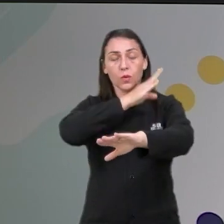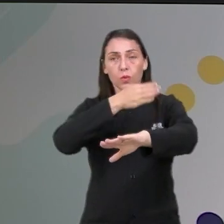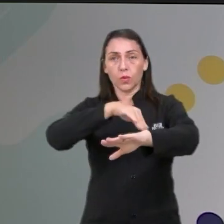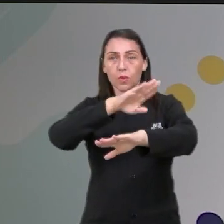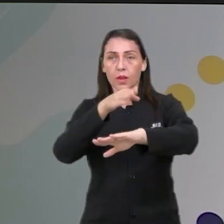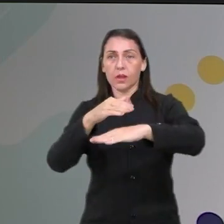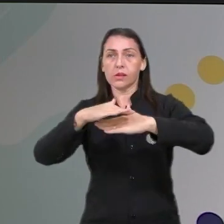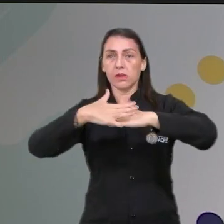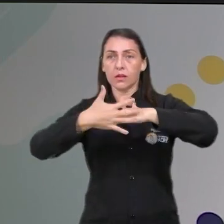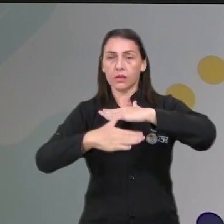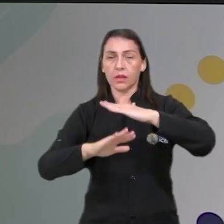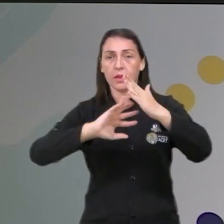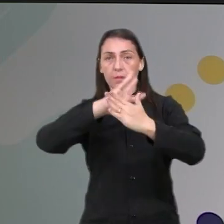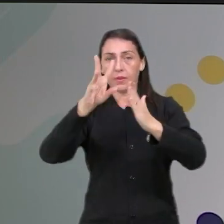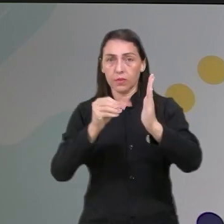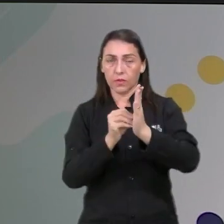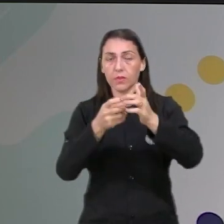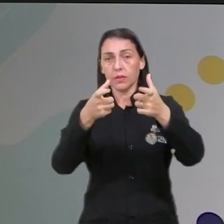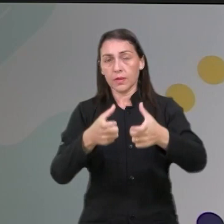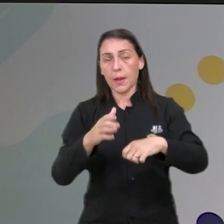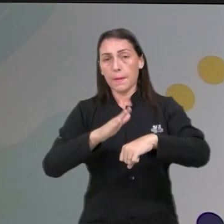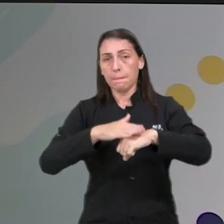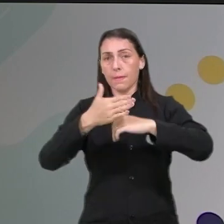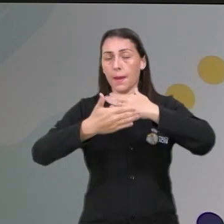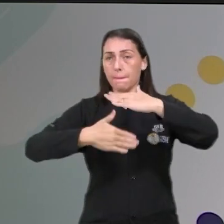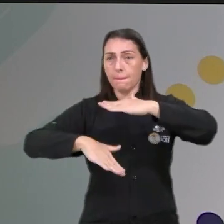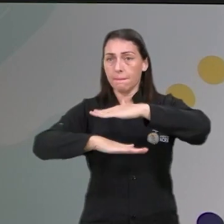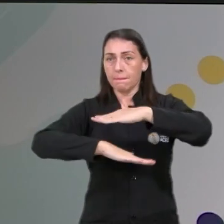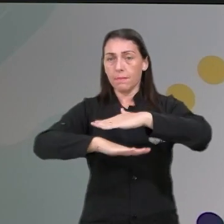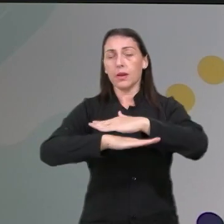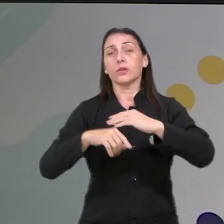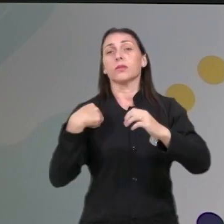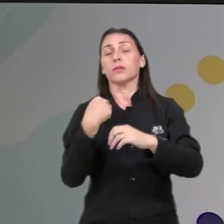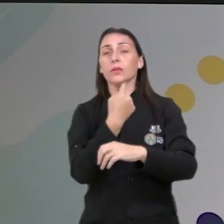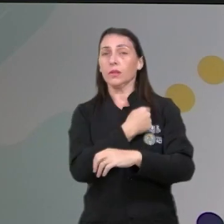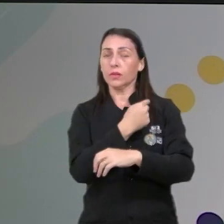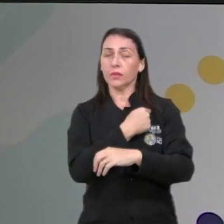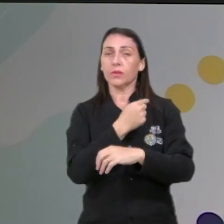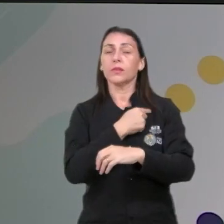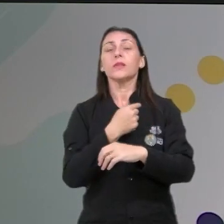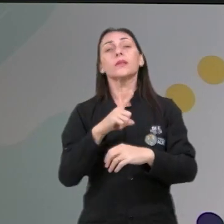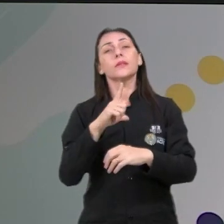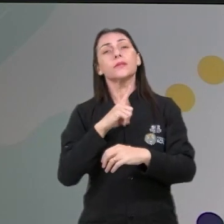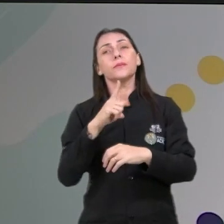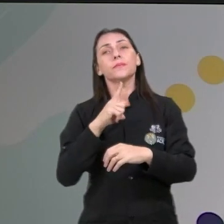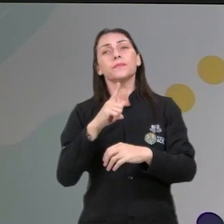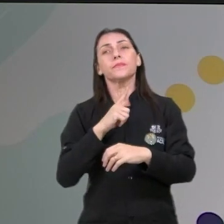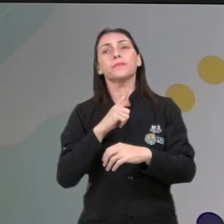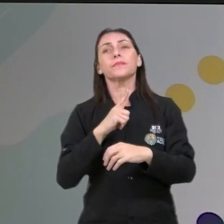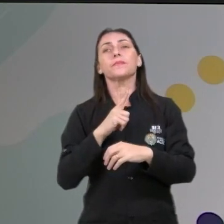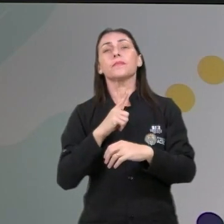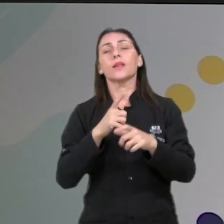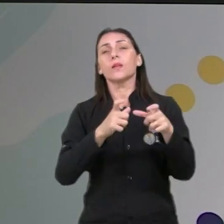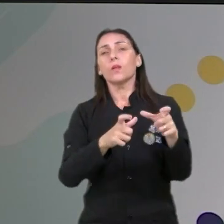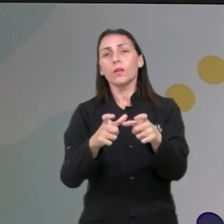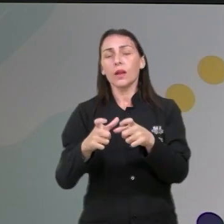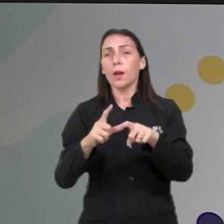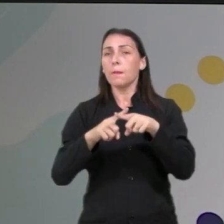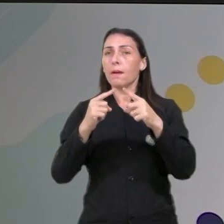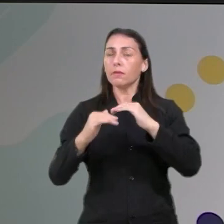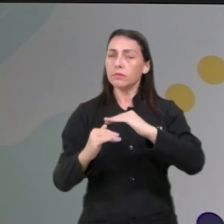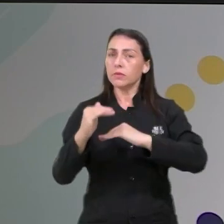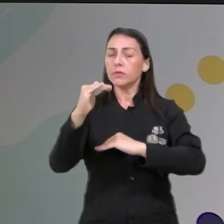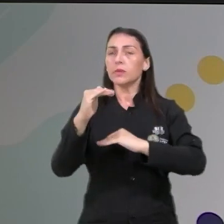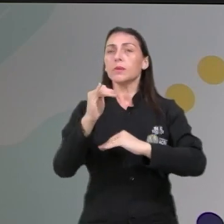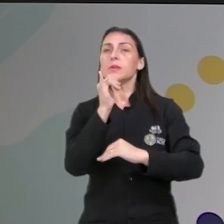depressão amazônica são aquelas áreas que são mais rebaixadas. Então, nós estamos aí recebendo sedimentos de áreas mais